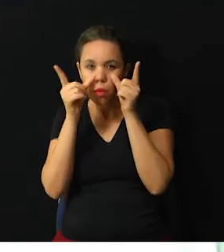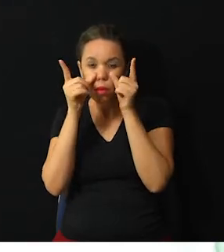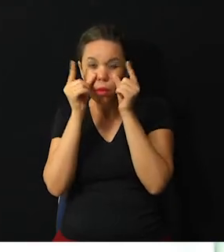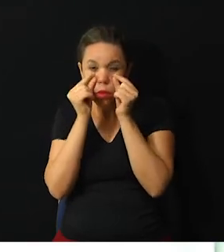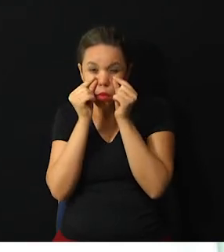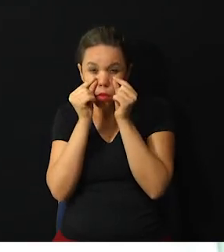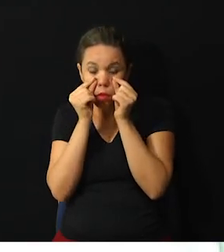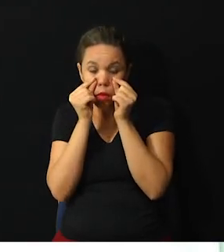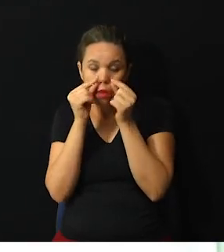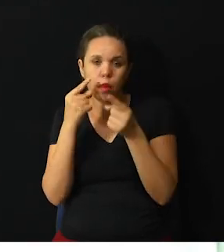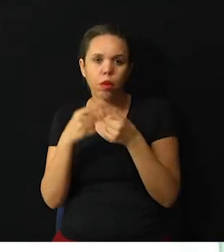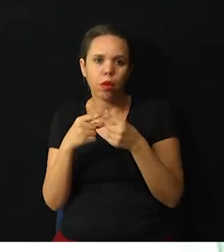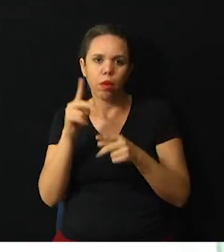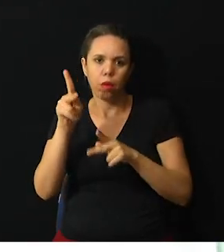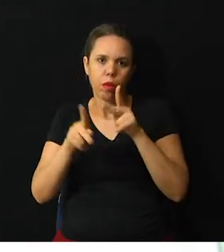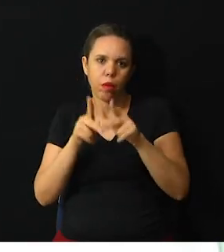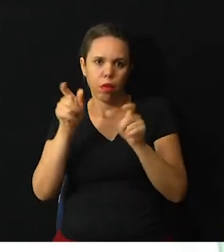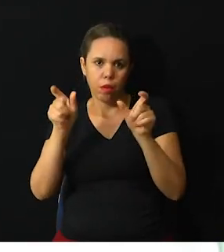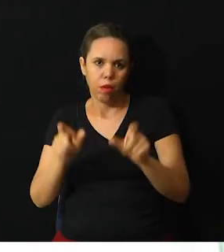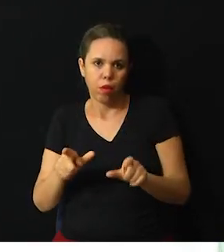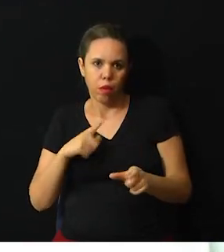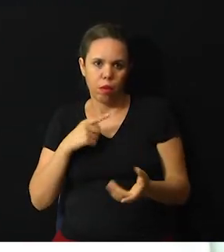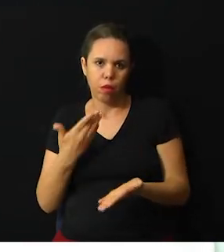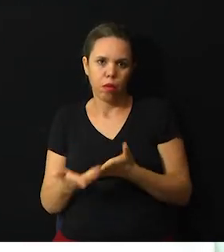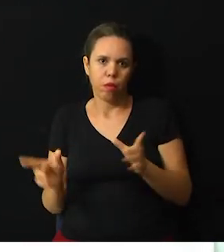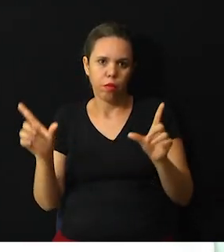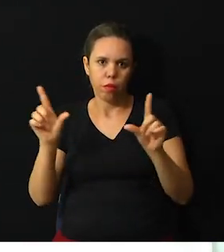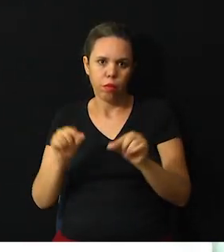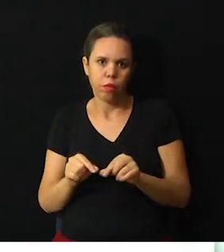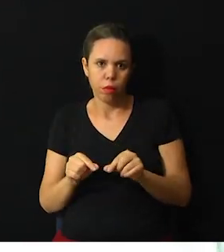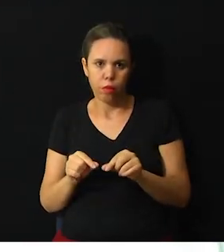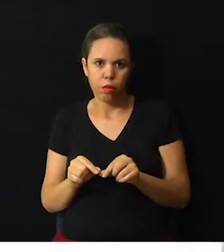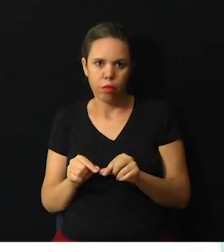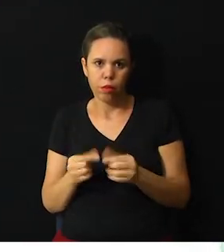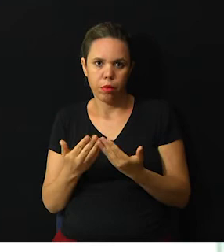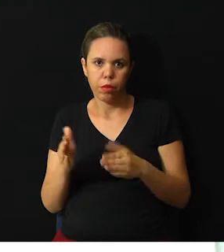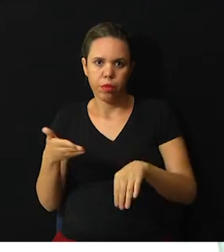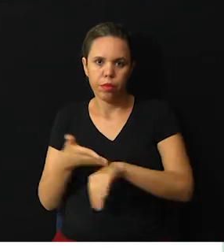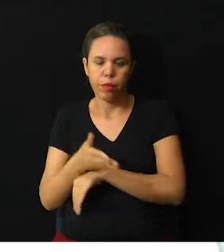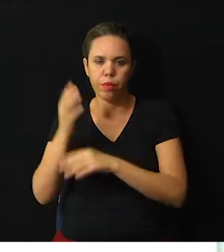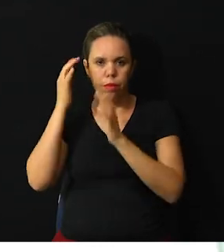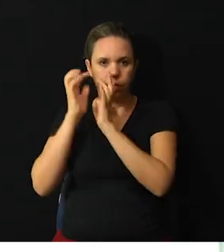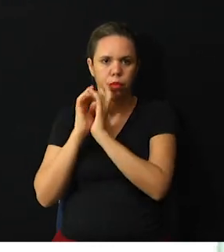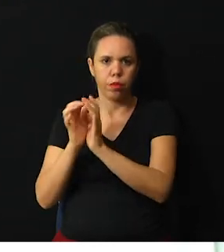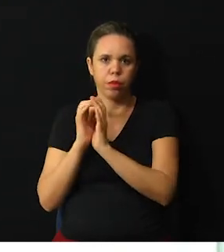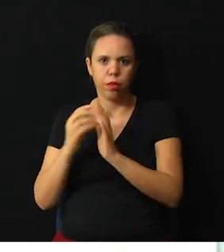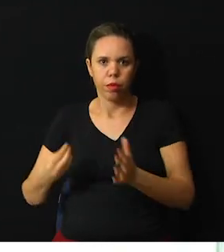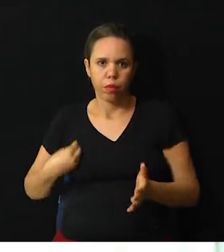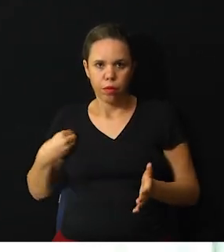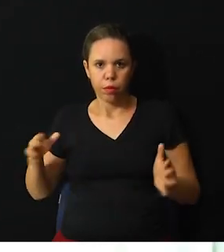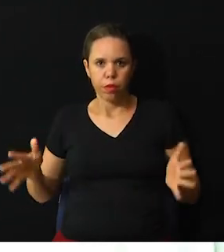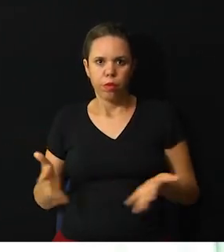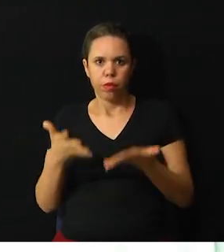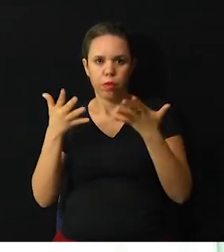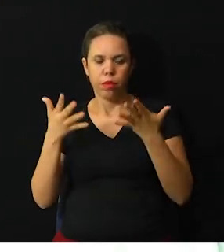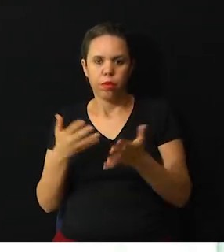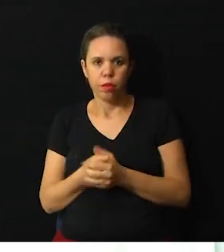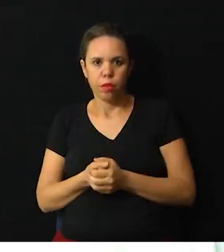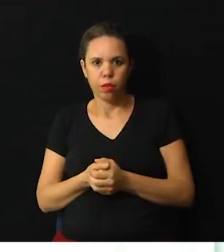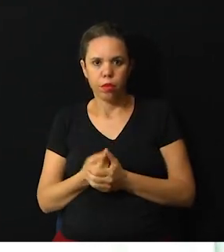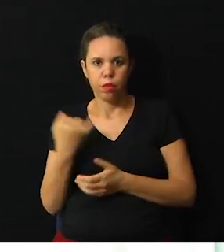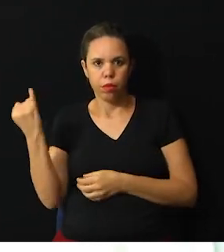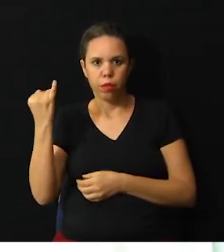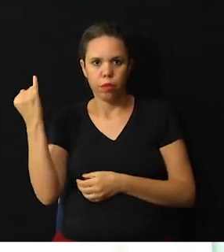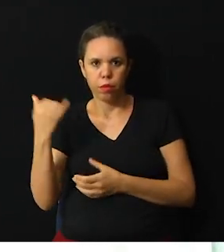perda visual, porque isso faz com que a pessoa perca uma porta de entrada que o cérebro tem para os estímulos, né? Isso é uma